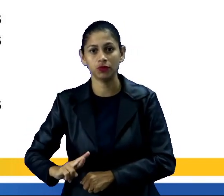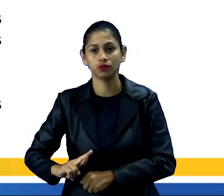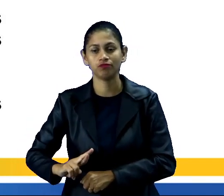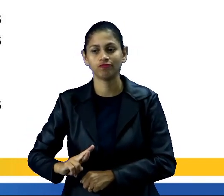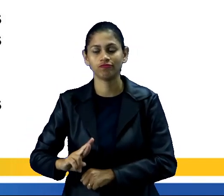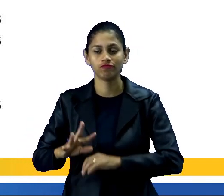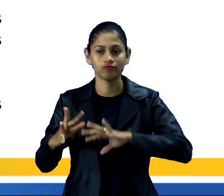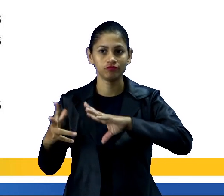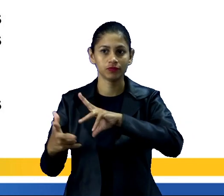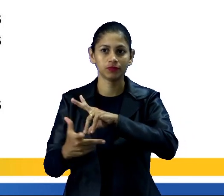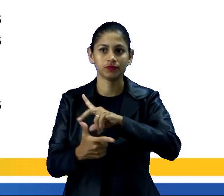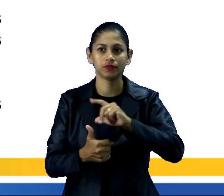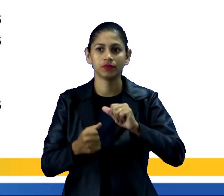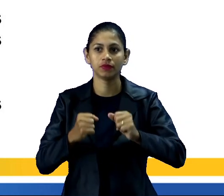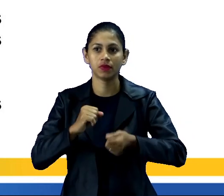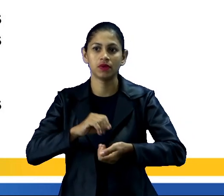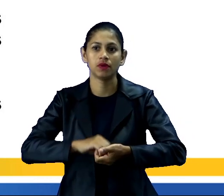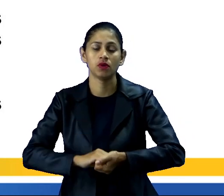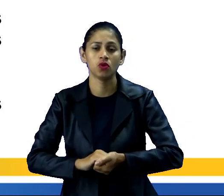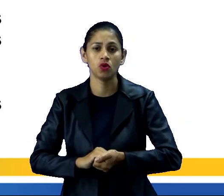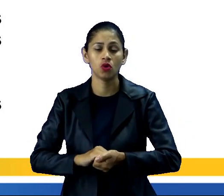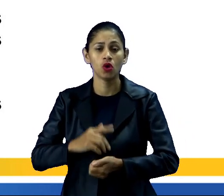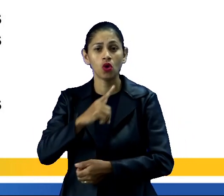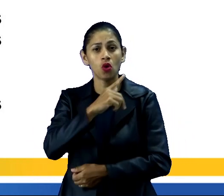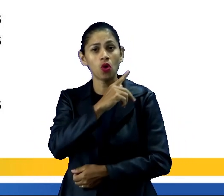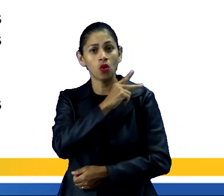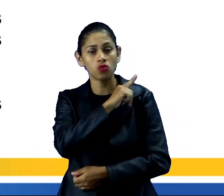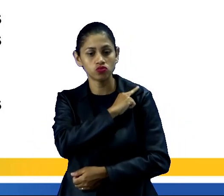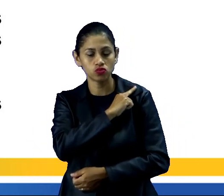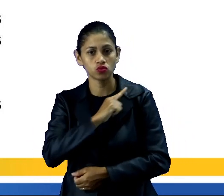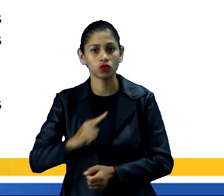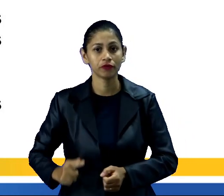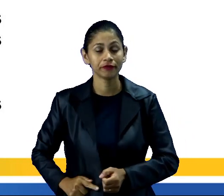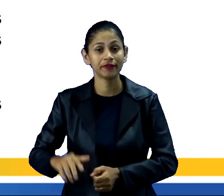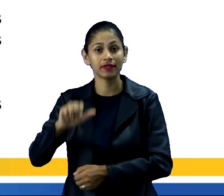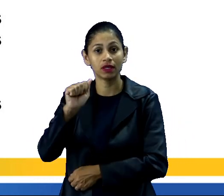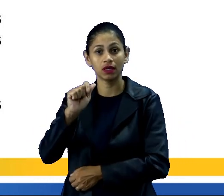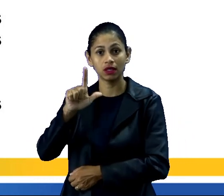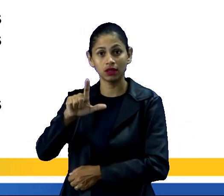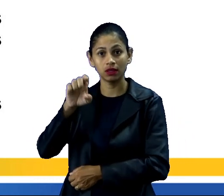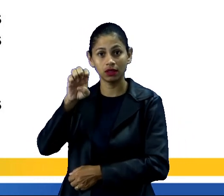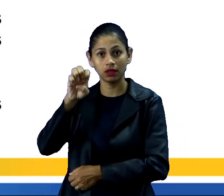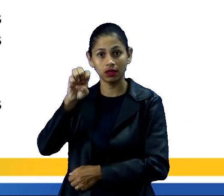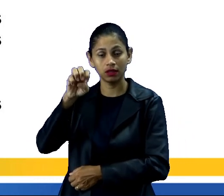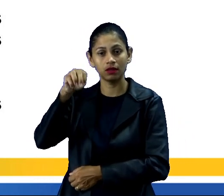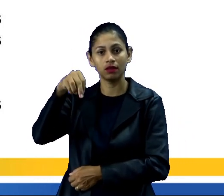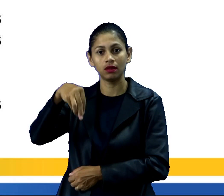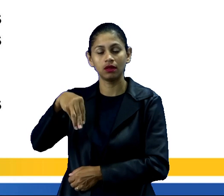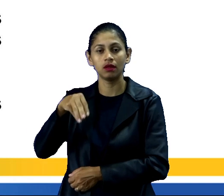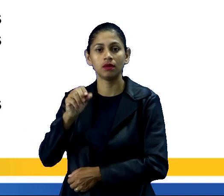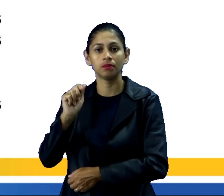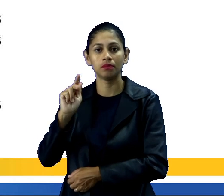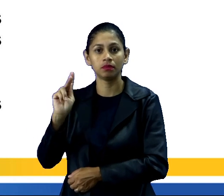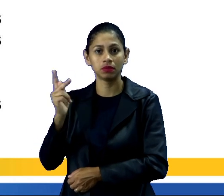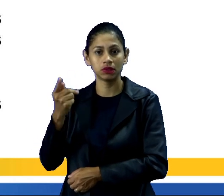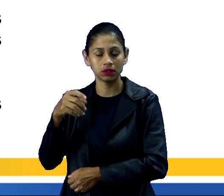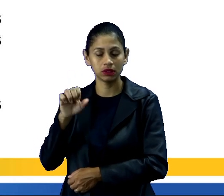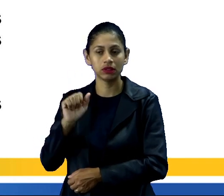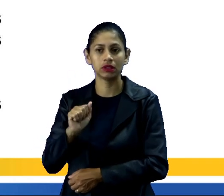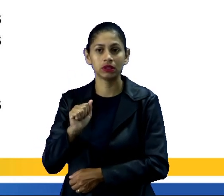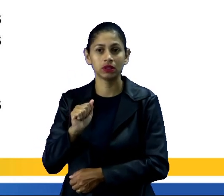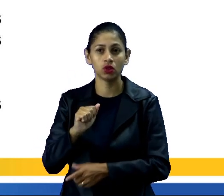inflação, crescimento da pobreza. E aí o governo alemão acaba recorreu à impressão, né, de dinheiro, que isso gerou